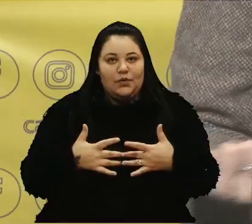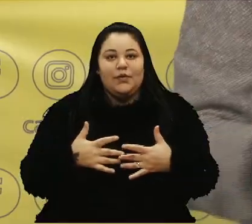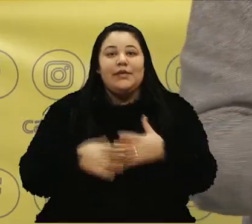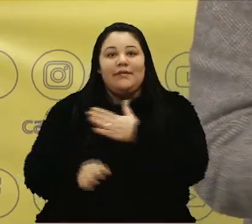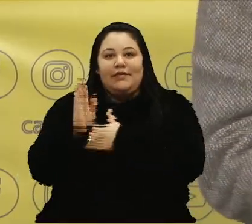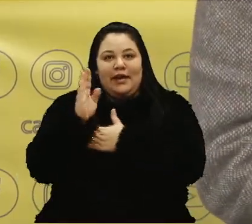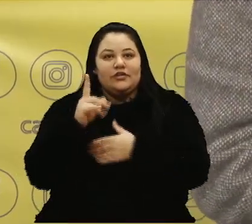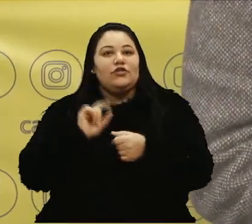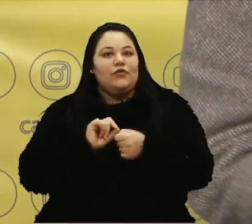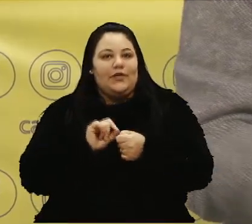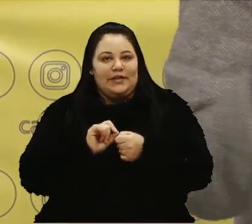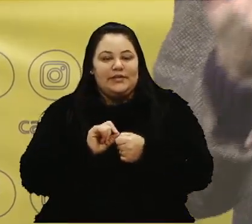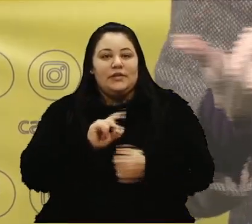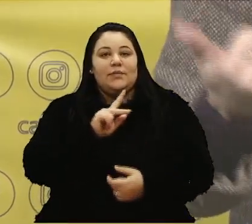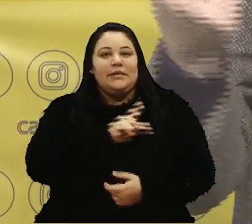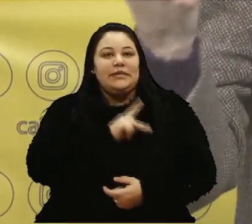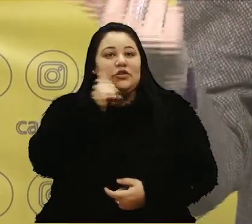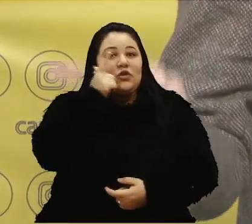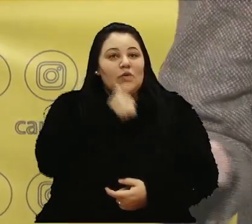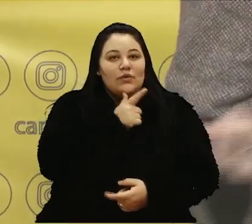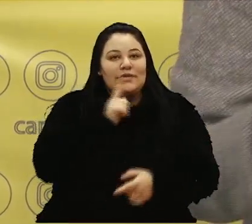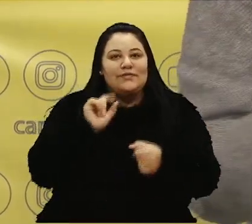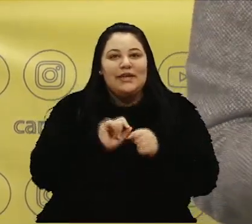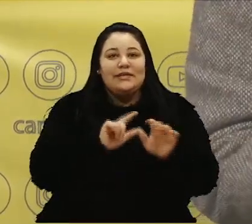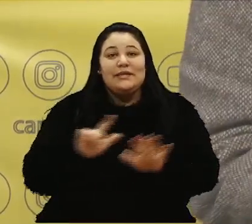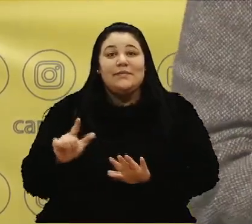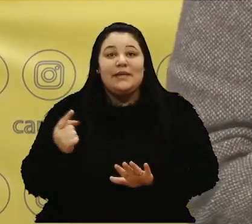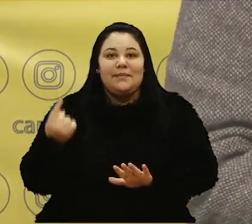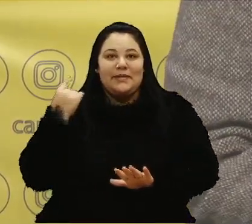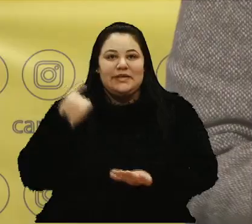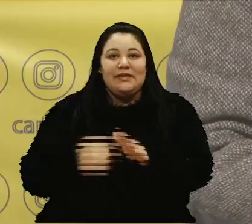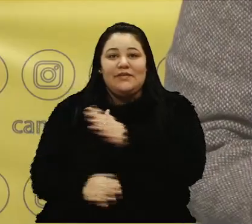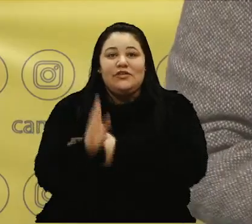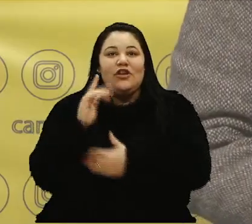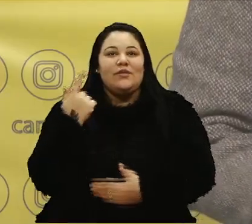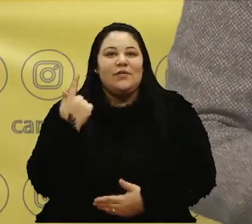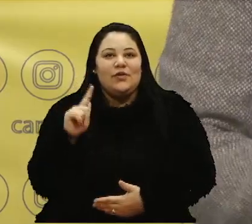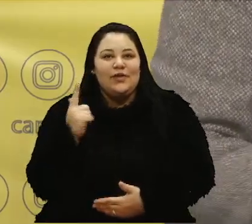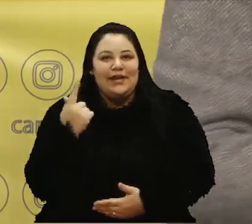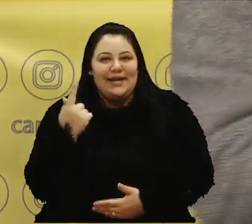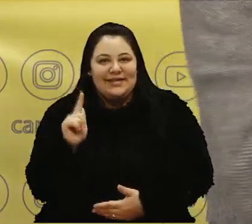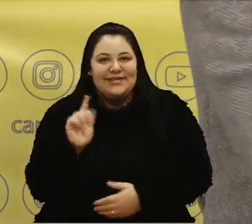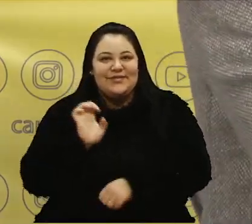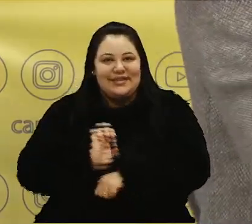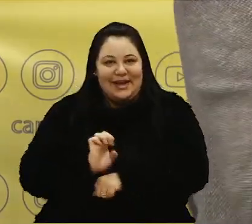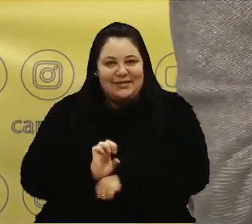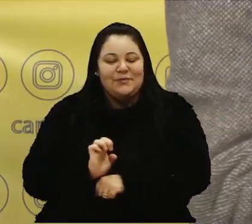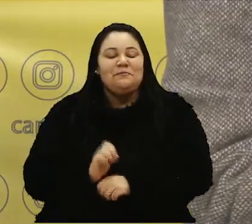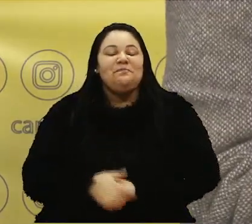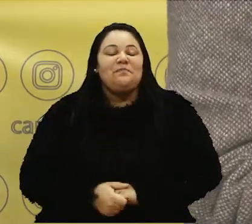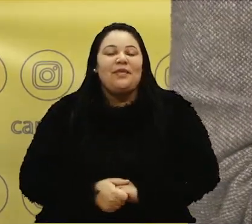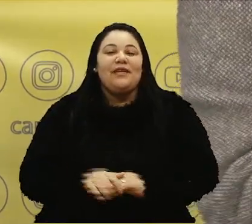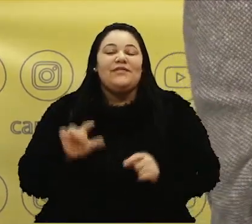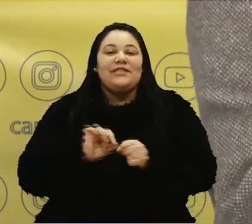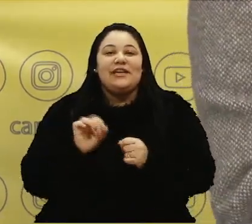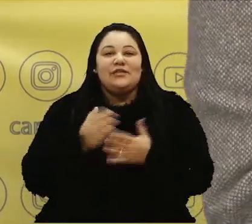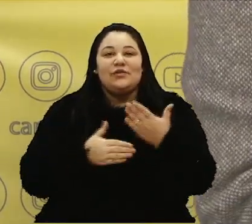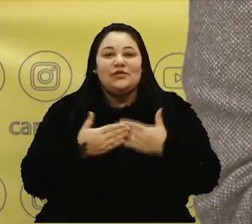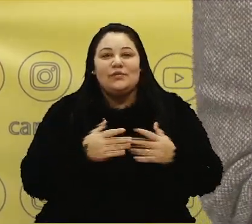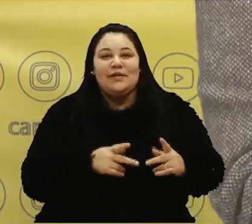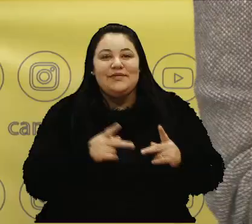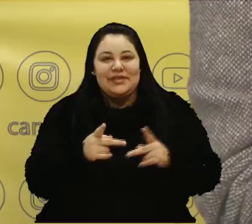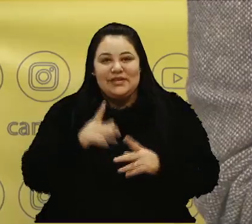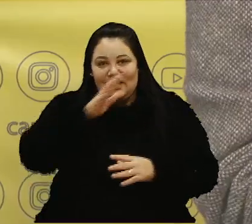que o senhor e o presidente Lucas fizeram na semana passada, indo para Goiás, né, estado de Goiás, e fizeram toda uma visita ali na